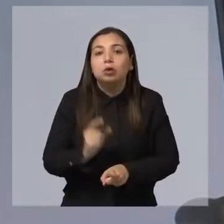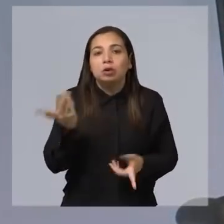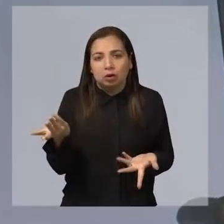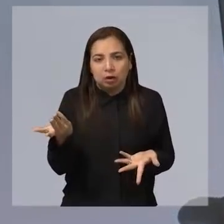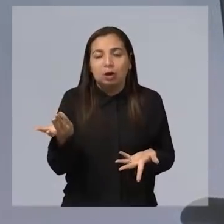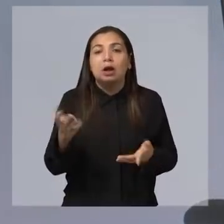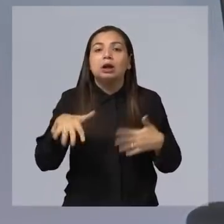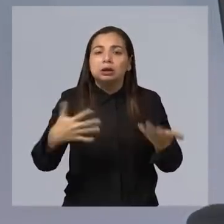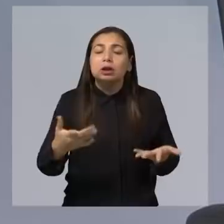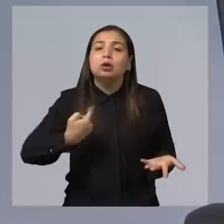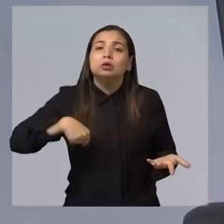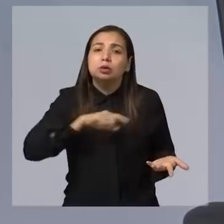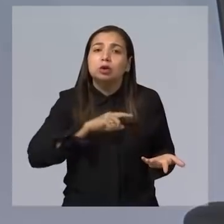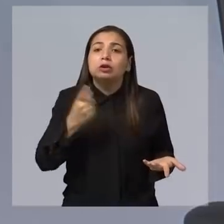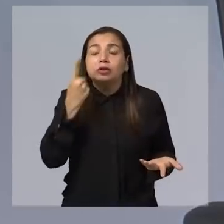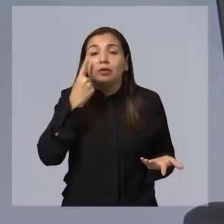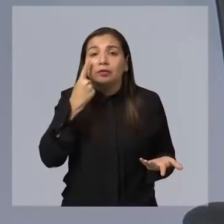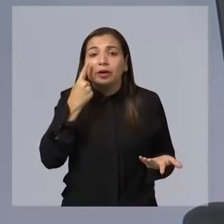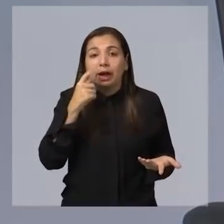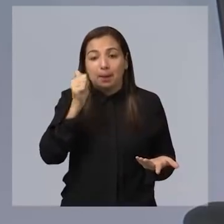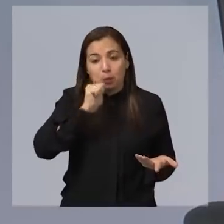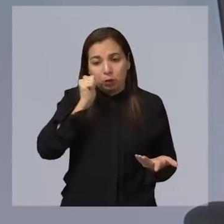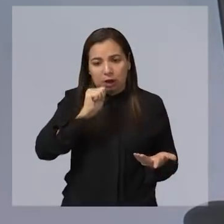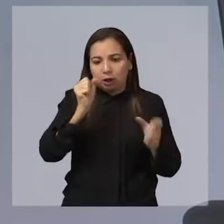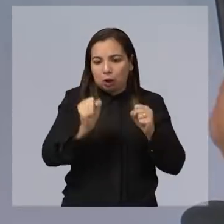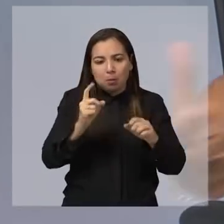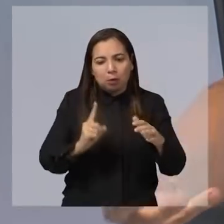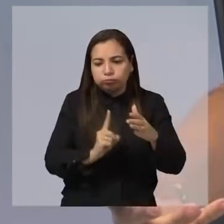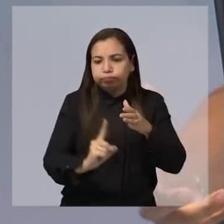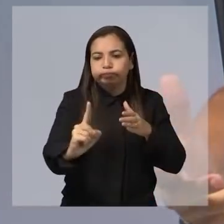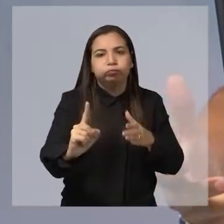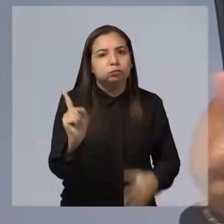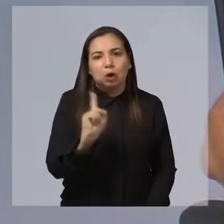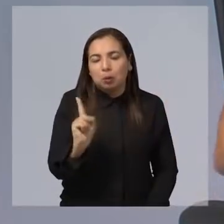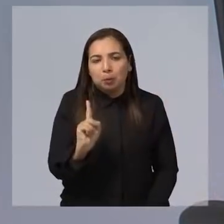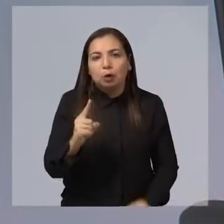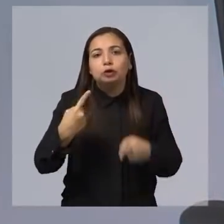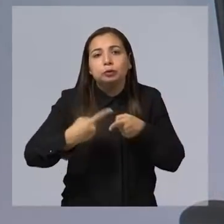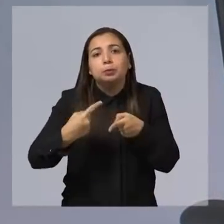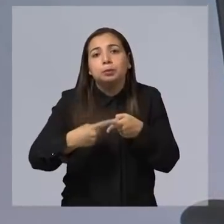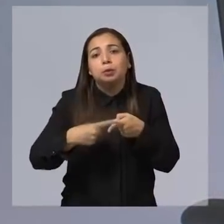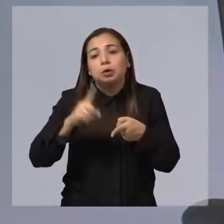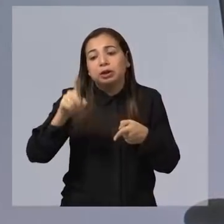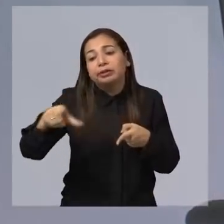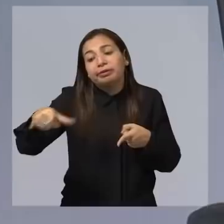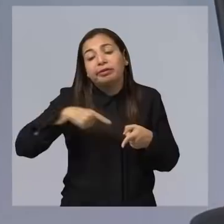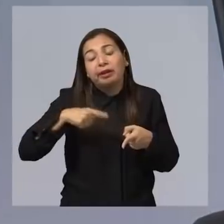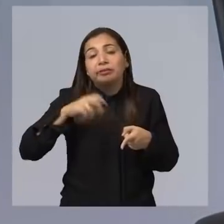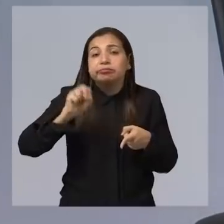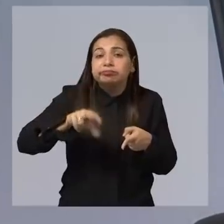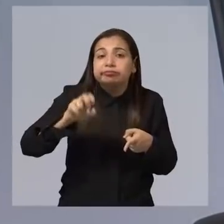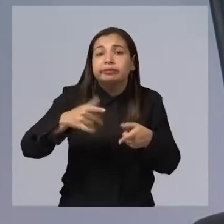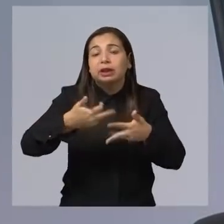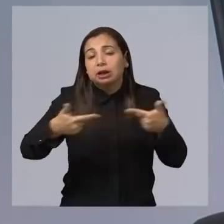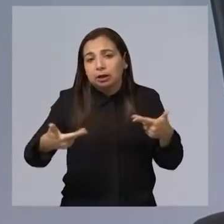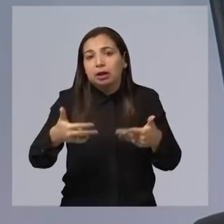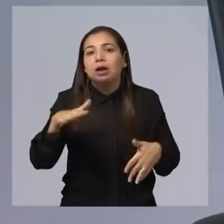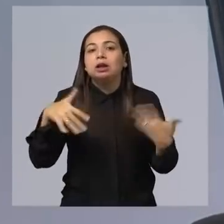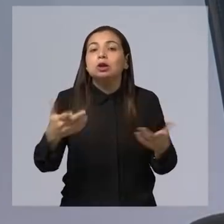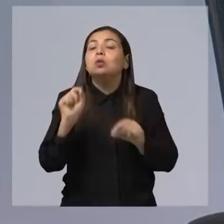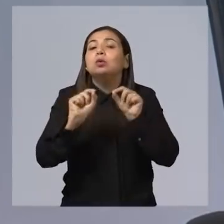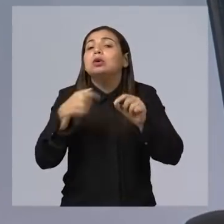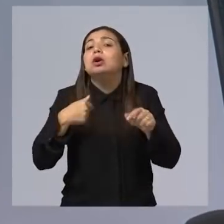estou procurando, porque eu não posso colocar a mulher lá para dentro, porque é questão de um ambiente, né, de infecção e tudo. O que eu vou fazer? Vou colocar um